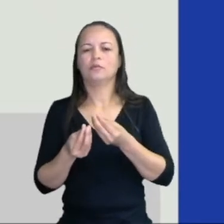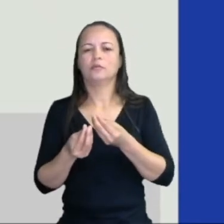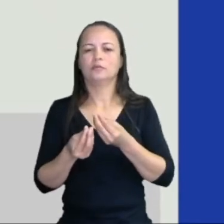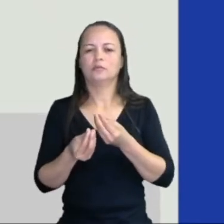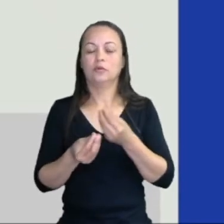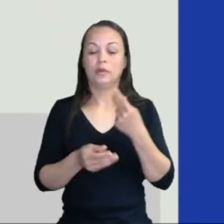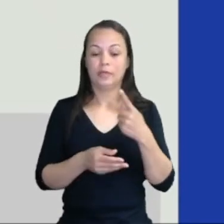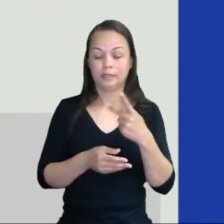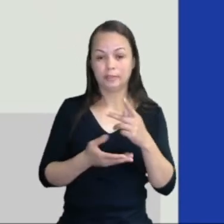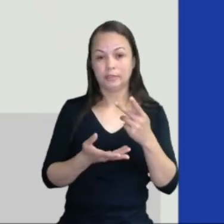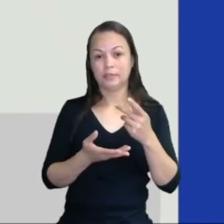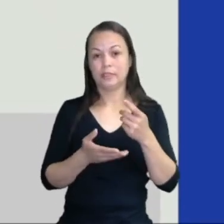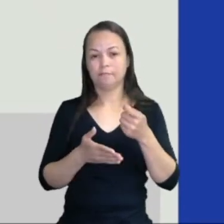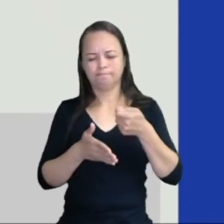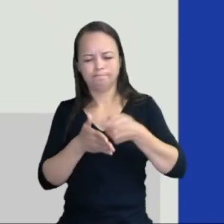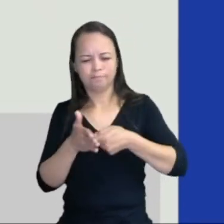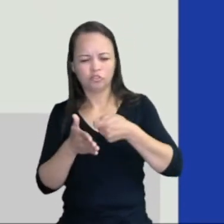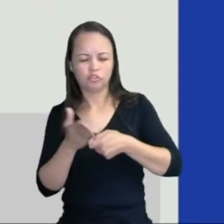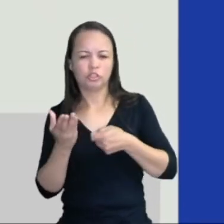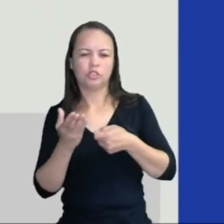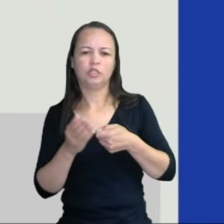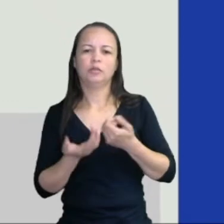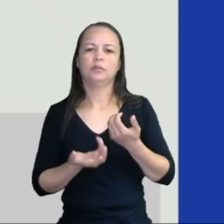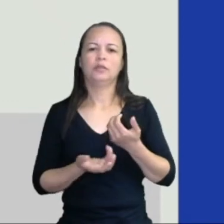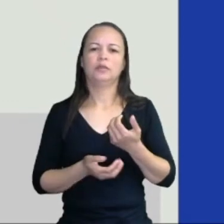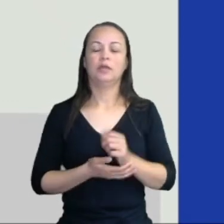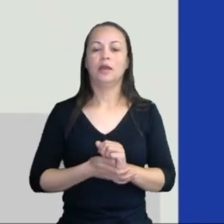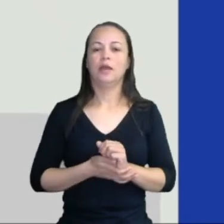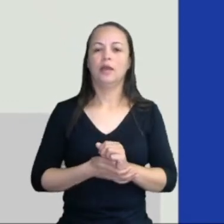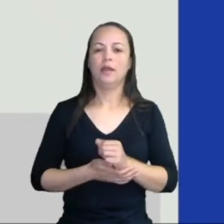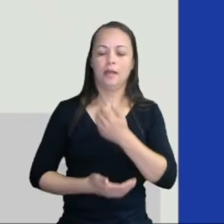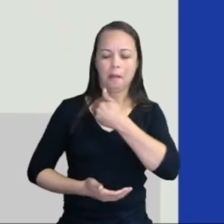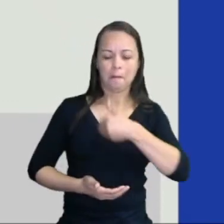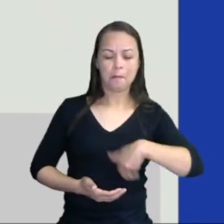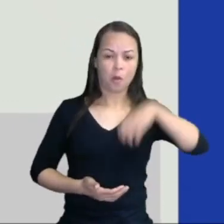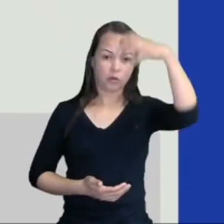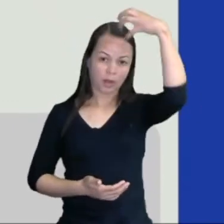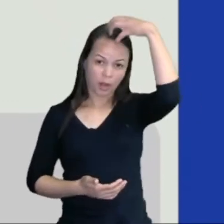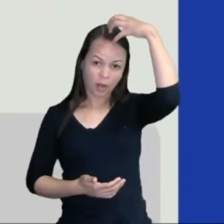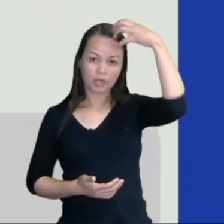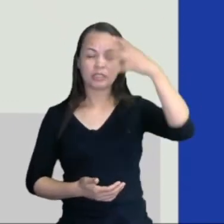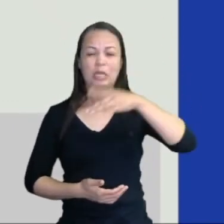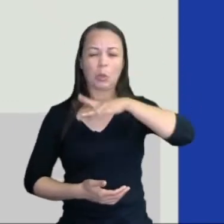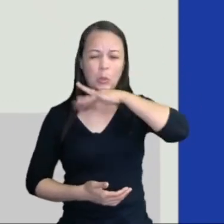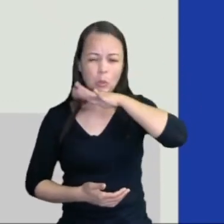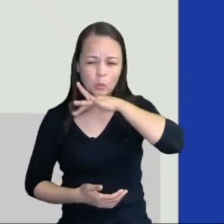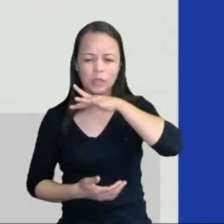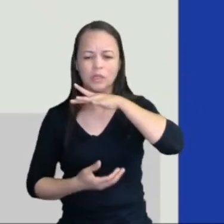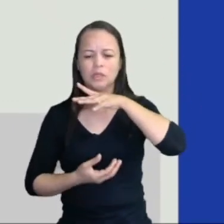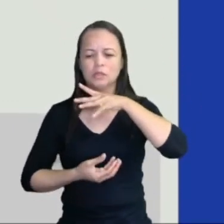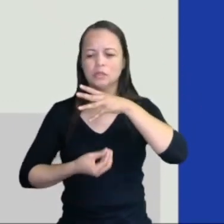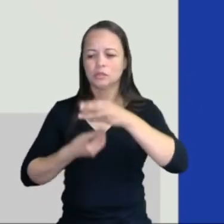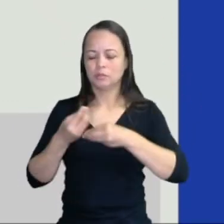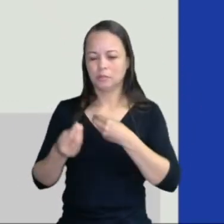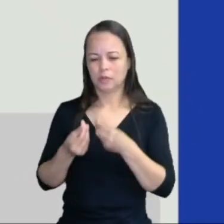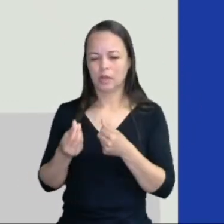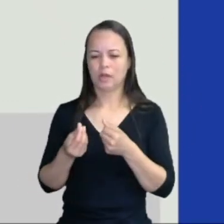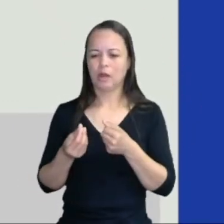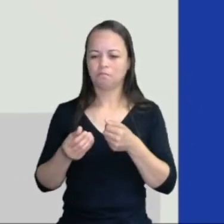esse regime monarca, eles são ruins para as estruturas sociais, como eles